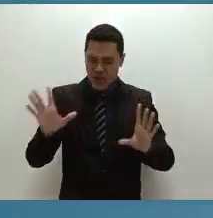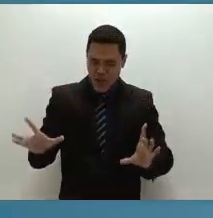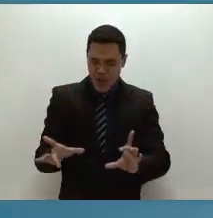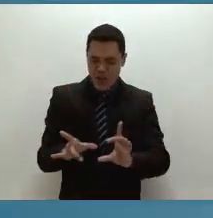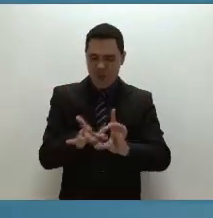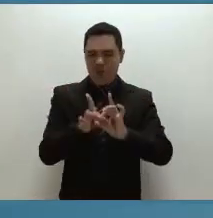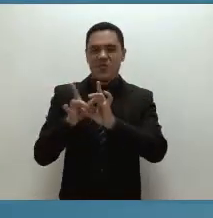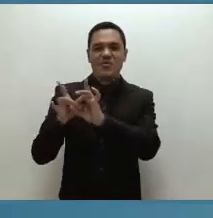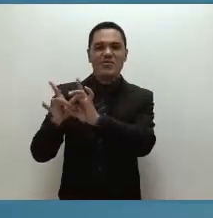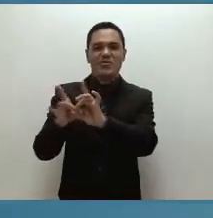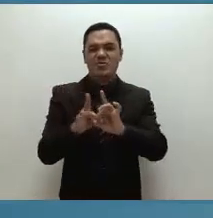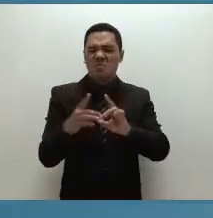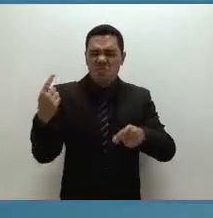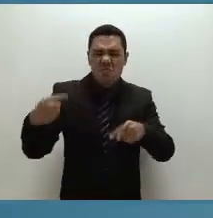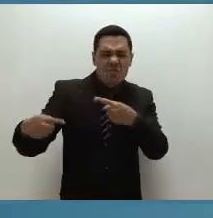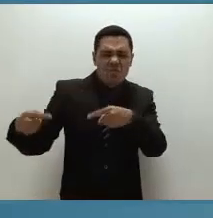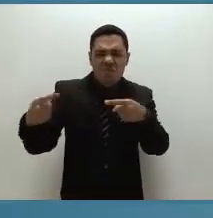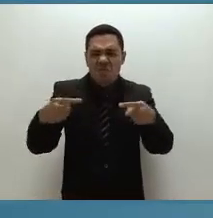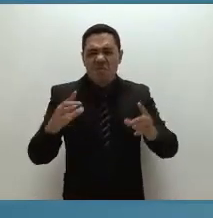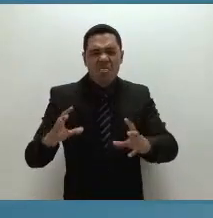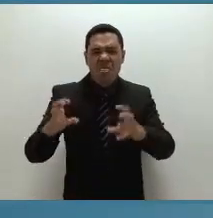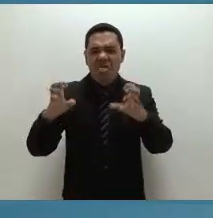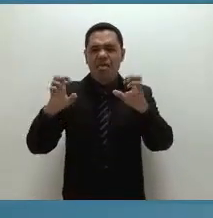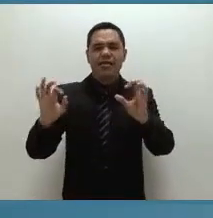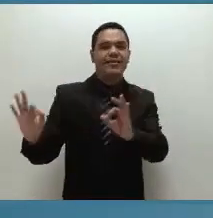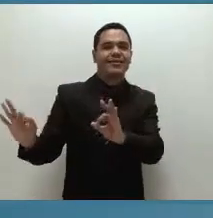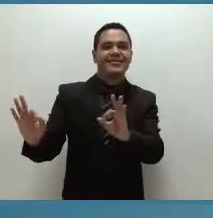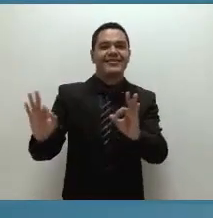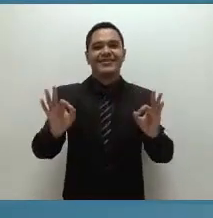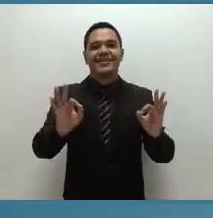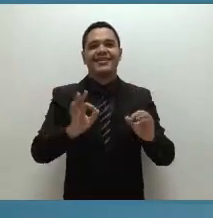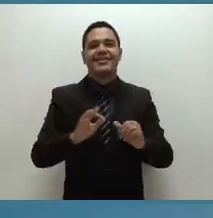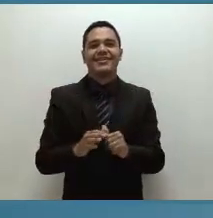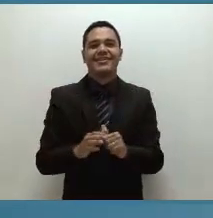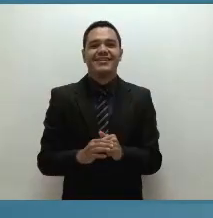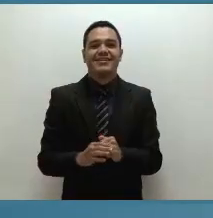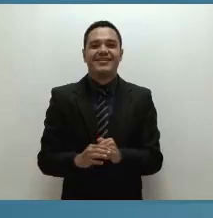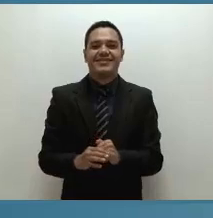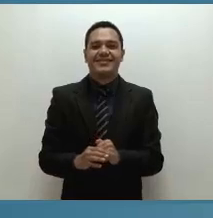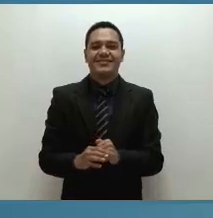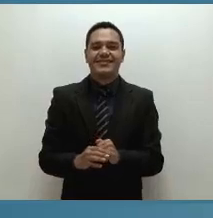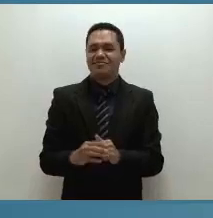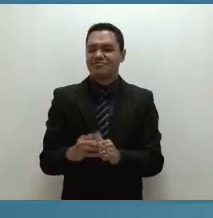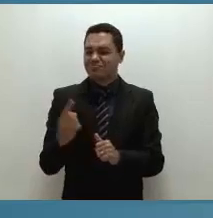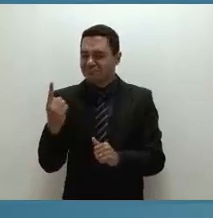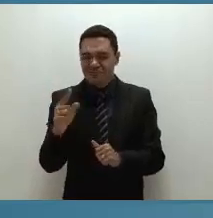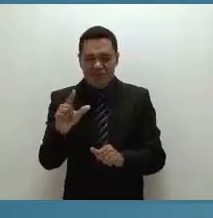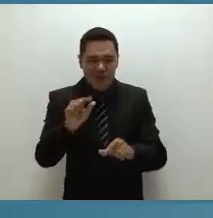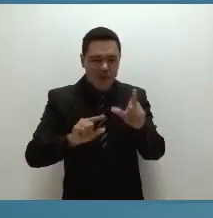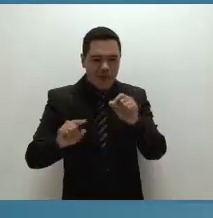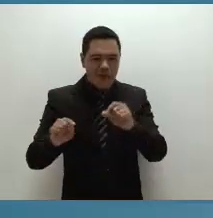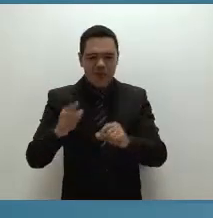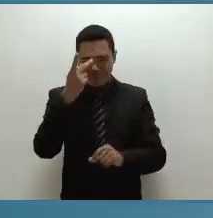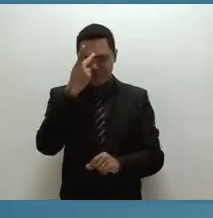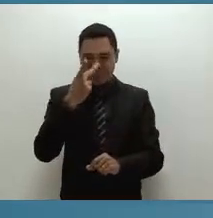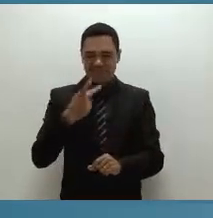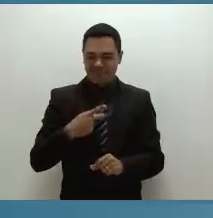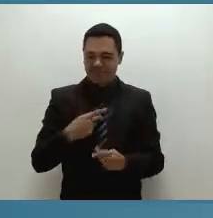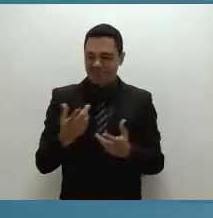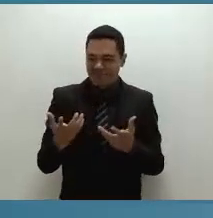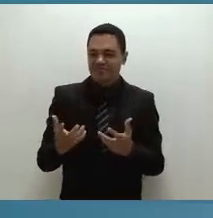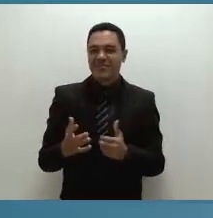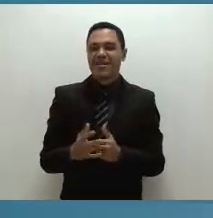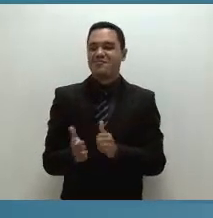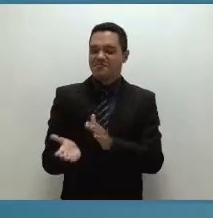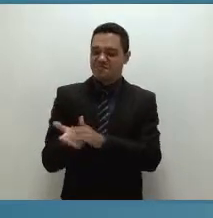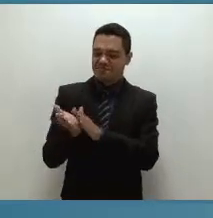de não ter conflitos, né, de cada um só escolher o que queria. Né. Então, parabéns,